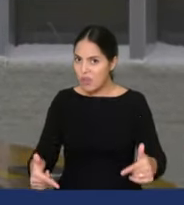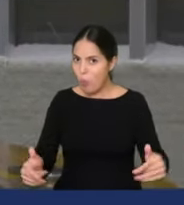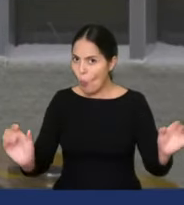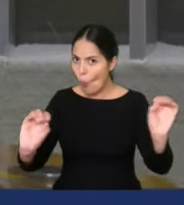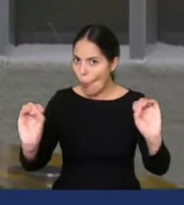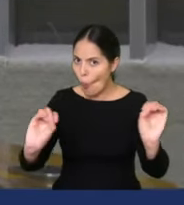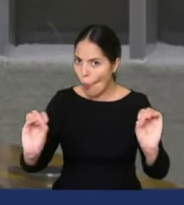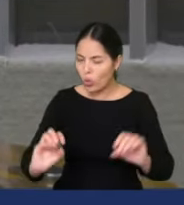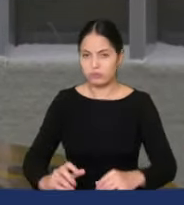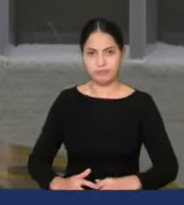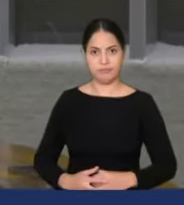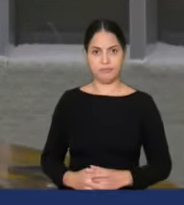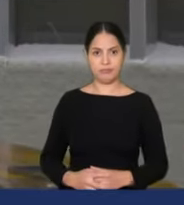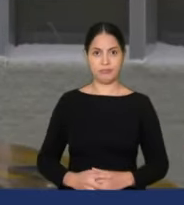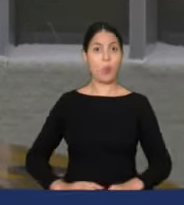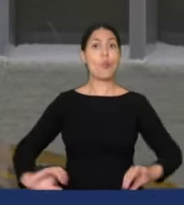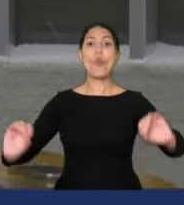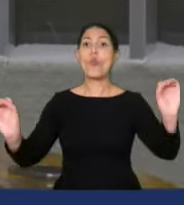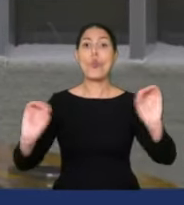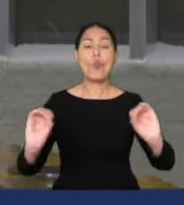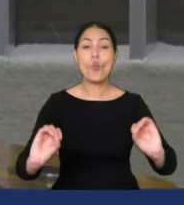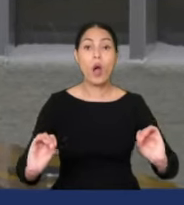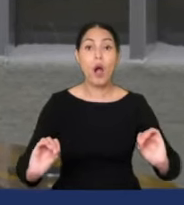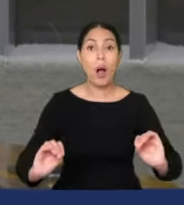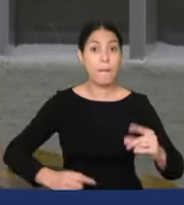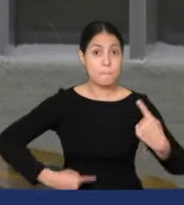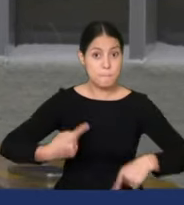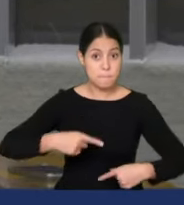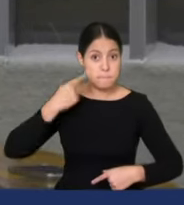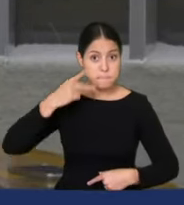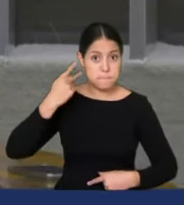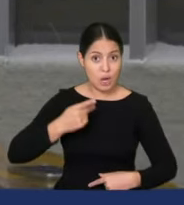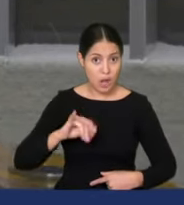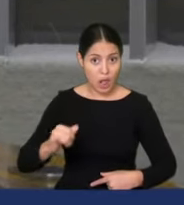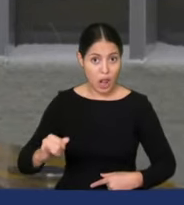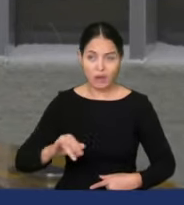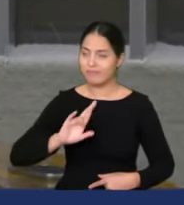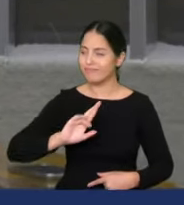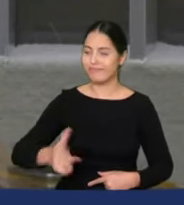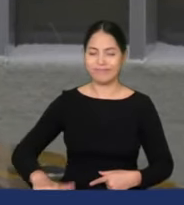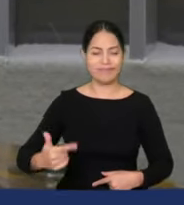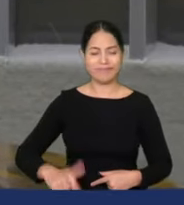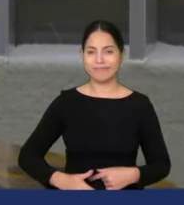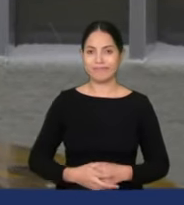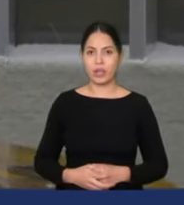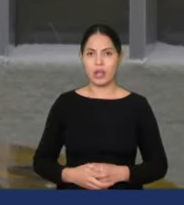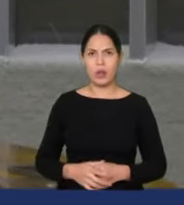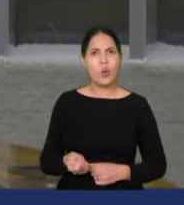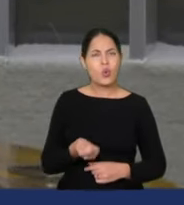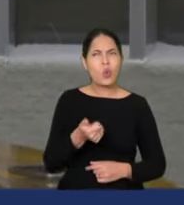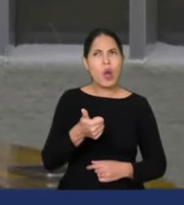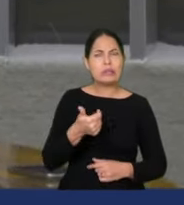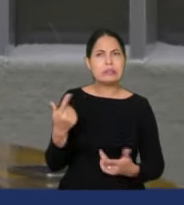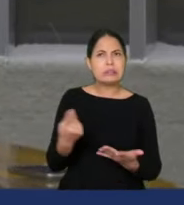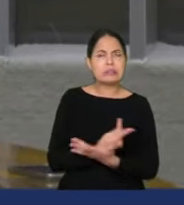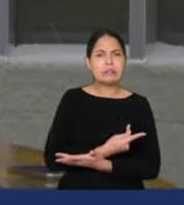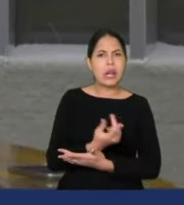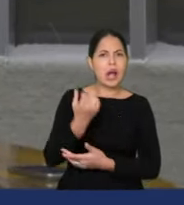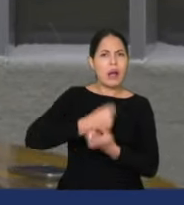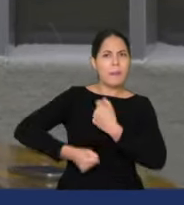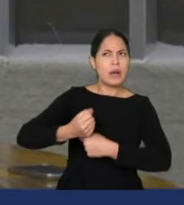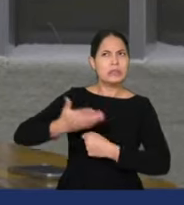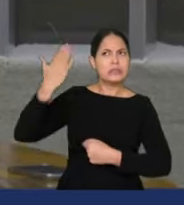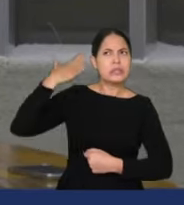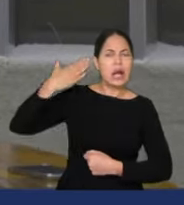Absolutamente nada. Não há política energética. Nós quase tivemos um apagão no ano passado de